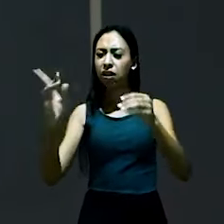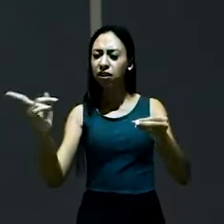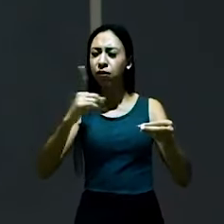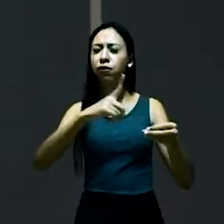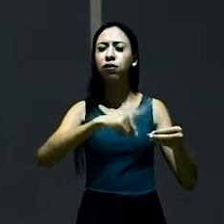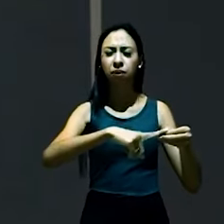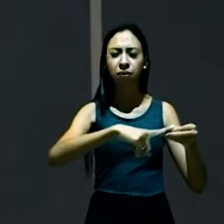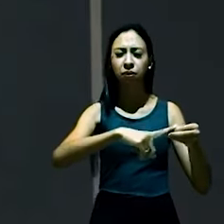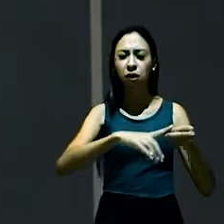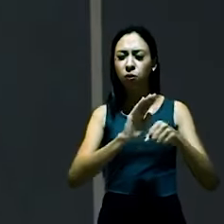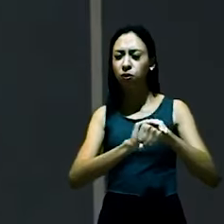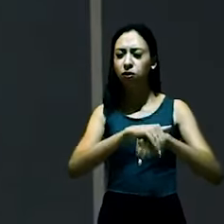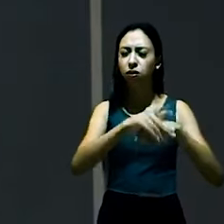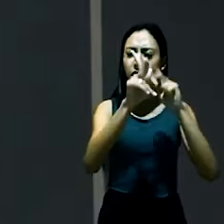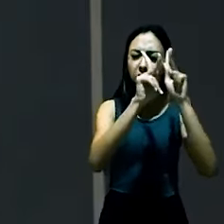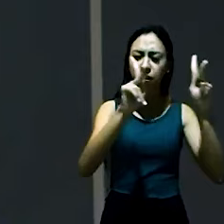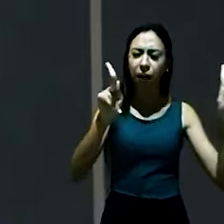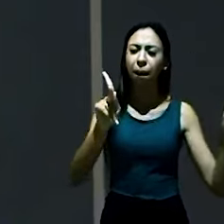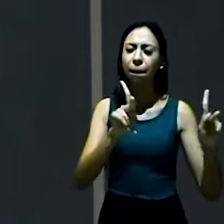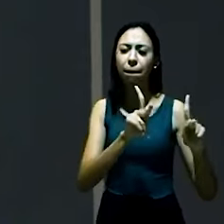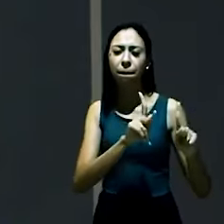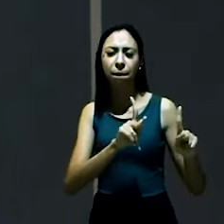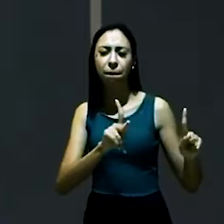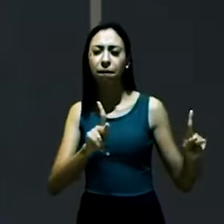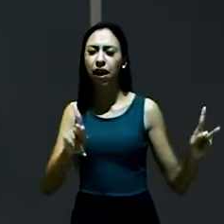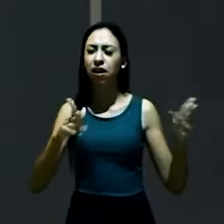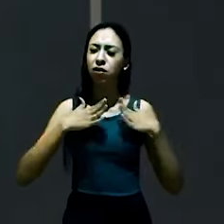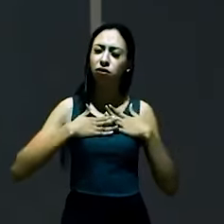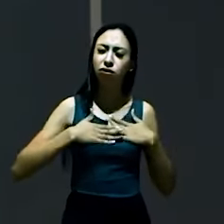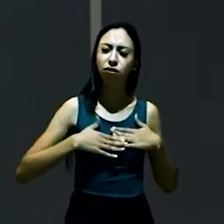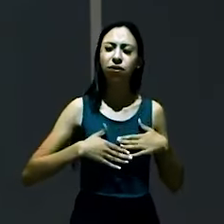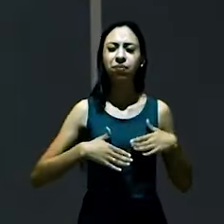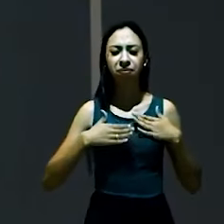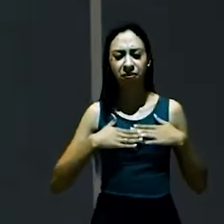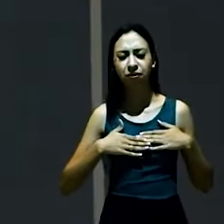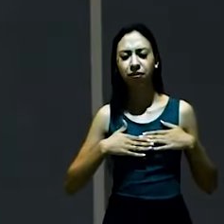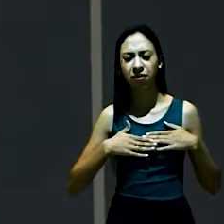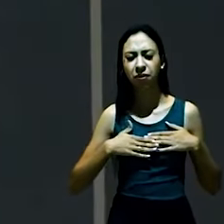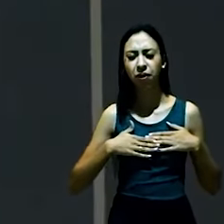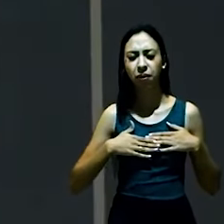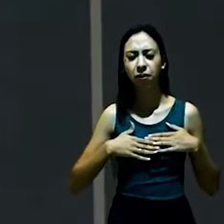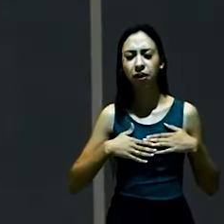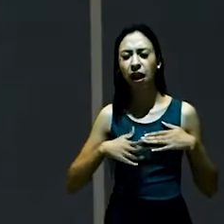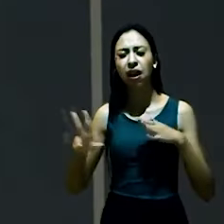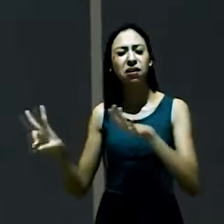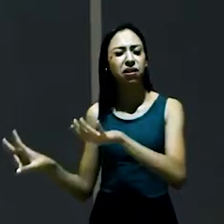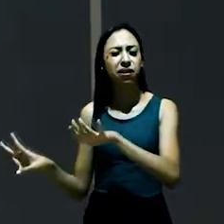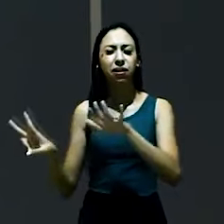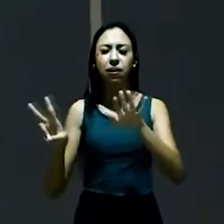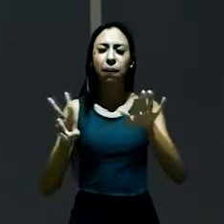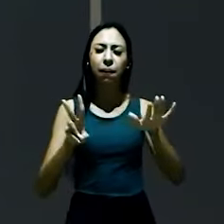teu povo, à sua igreja. Senhor, dá-nos uma semana na tua